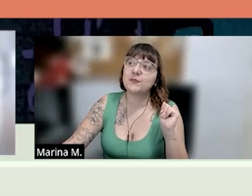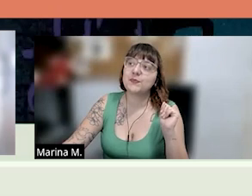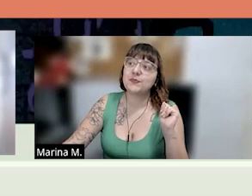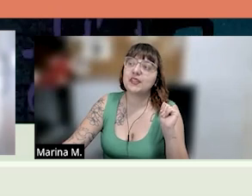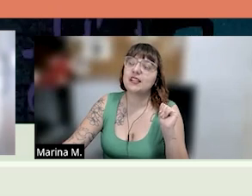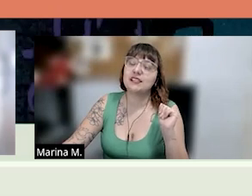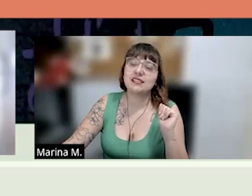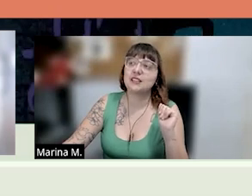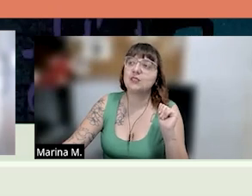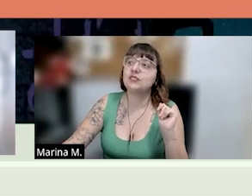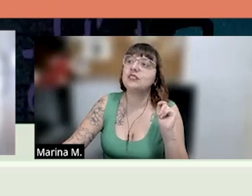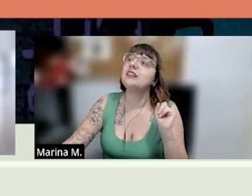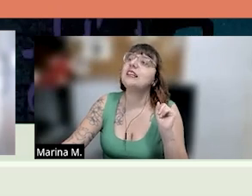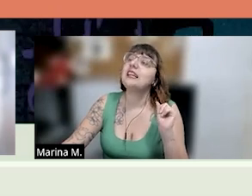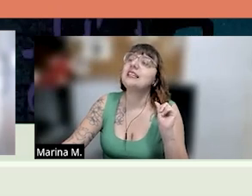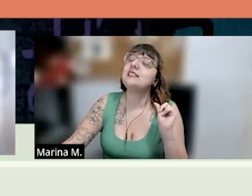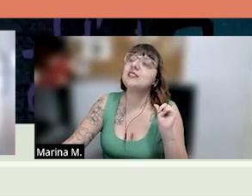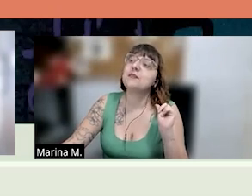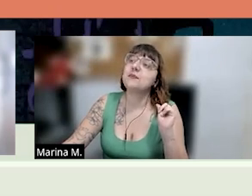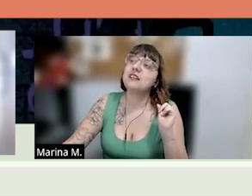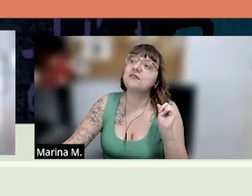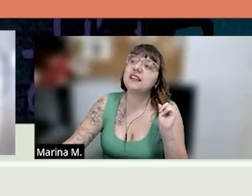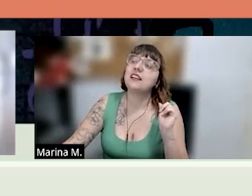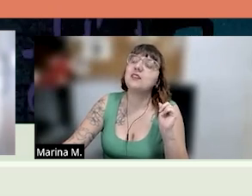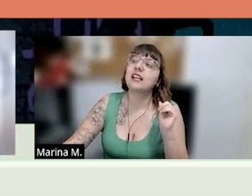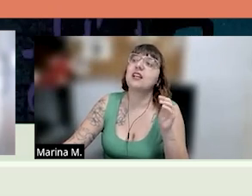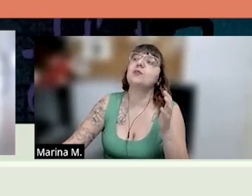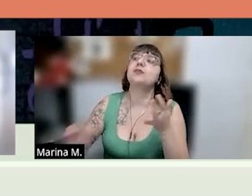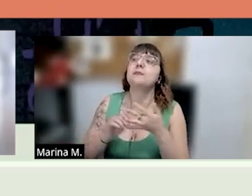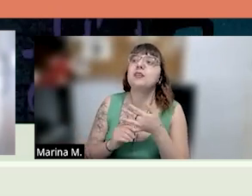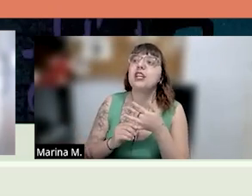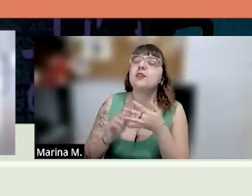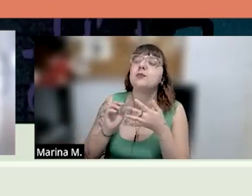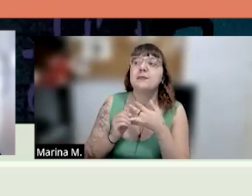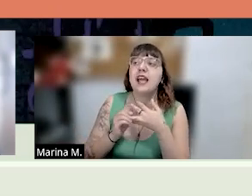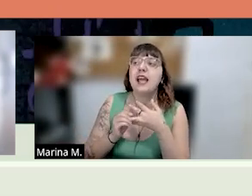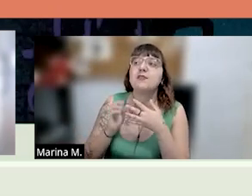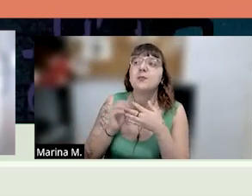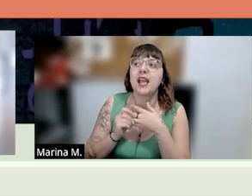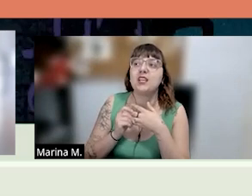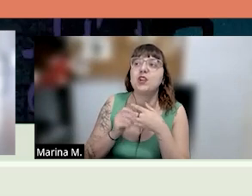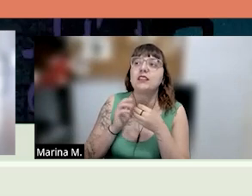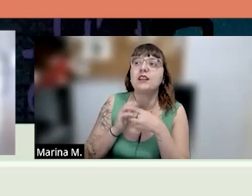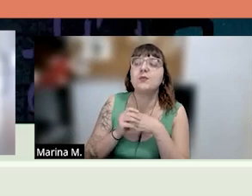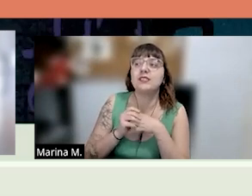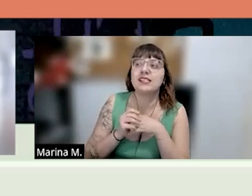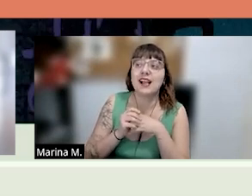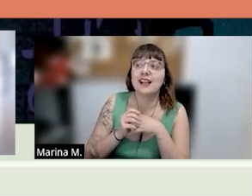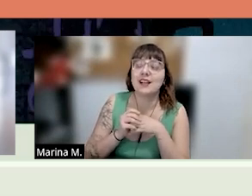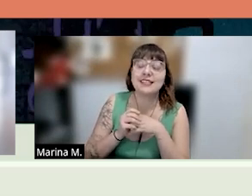extrair esses dados. E se você abrir, ver, eu tenho um CPG, um DBF, um PRJ,